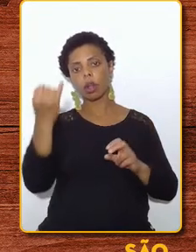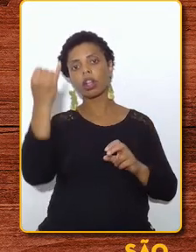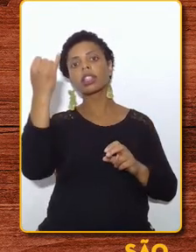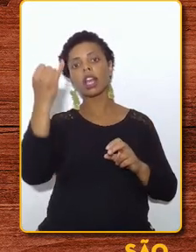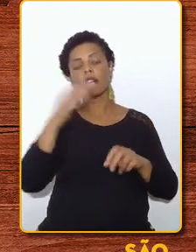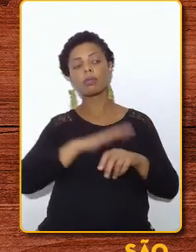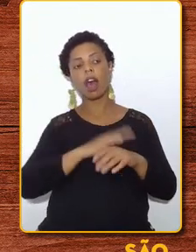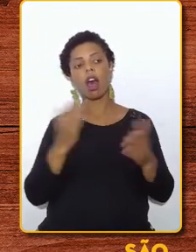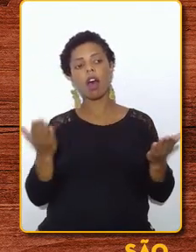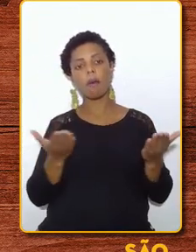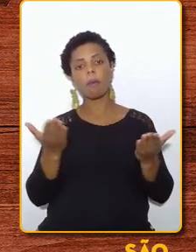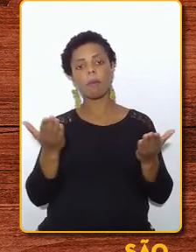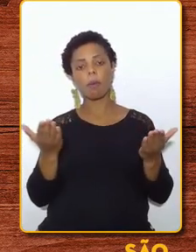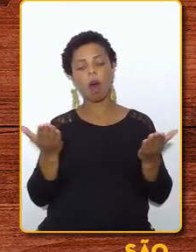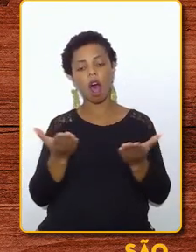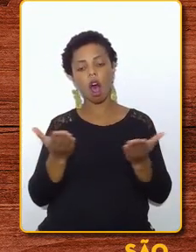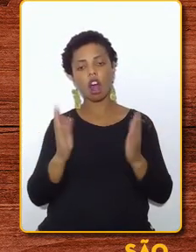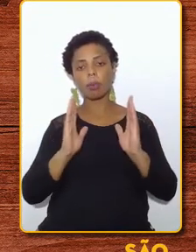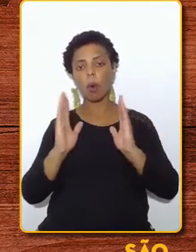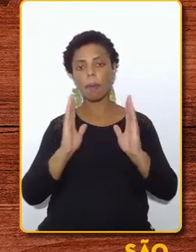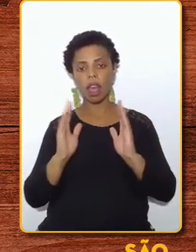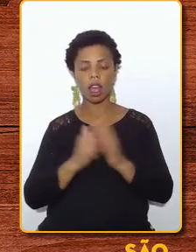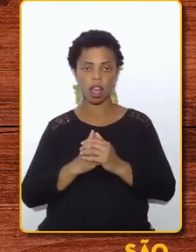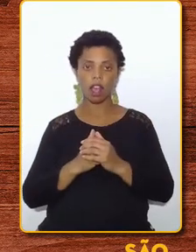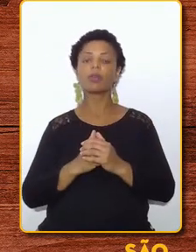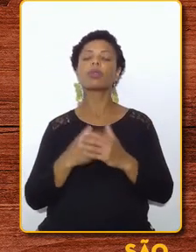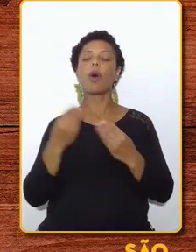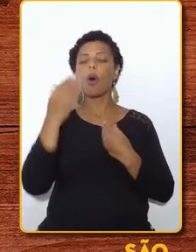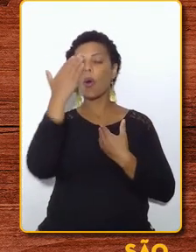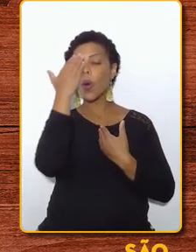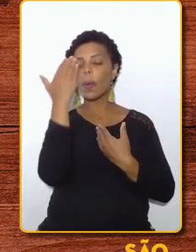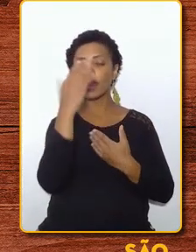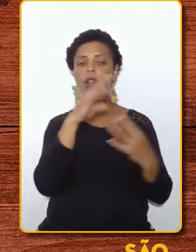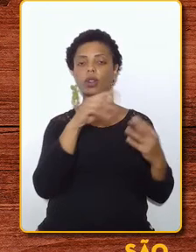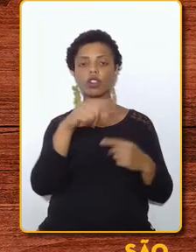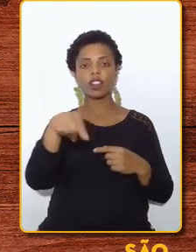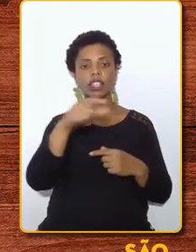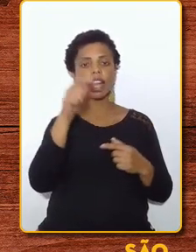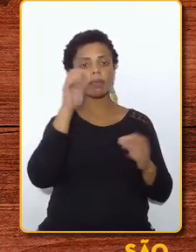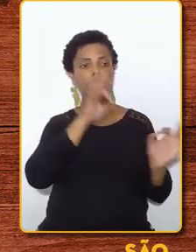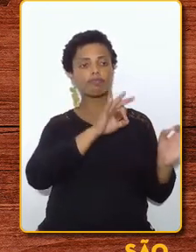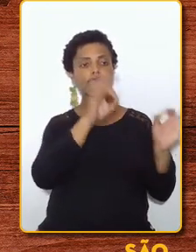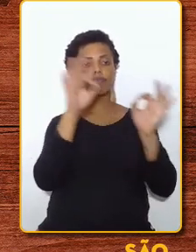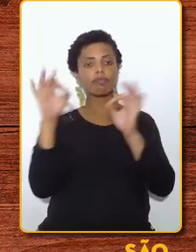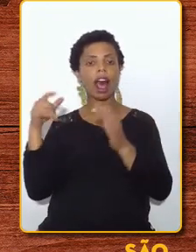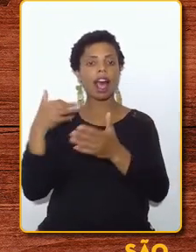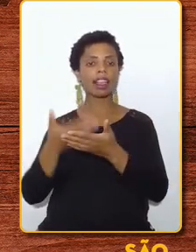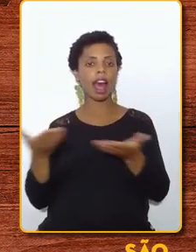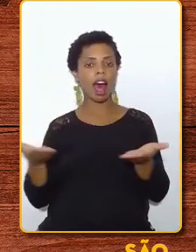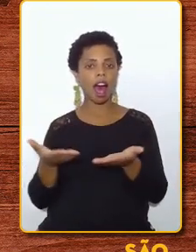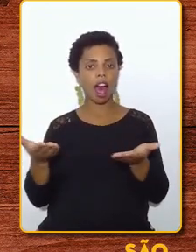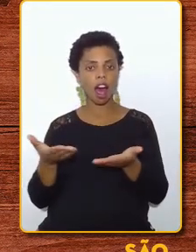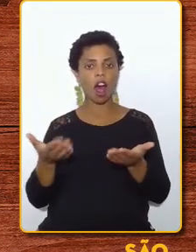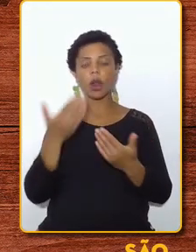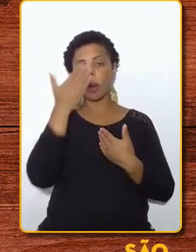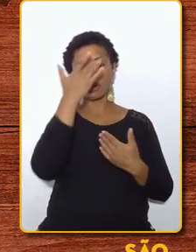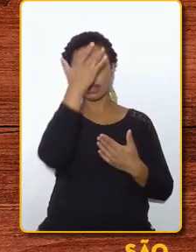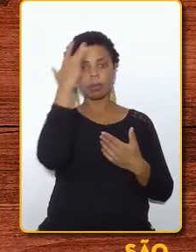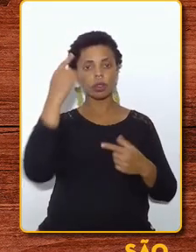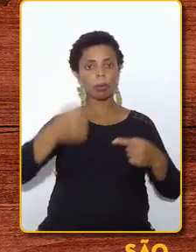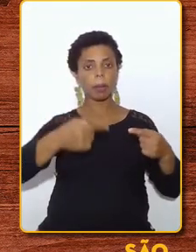gente está vivendo. Então, muito obrigada a todos vocês que estiveram aqui com a gente até agora. Muito obrigada aos debatedores.